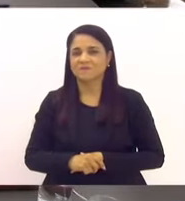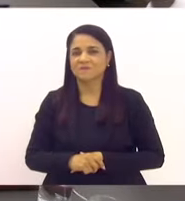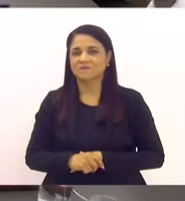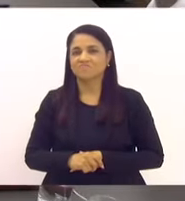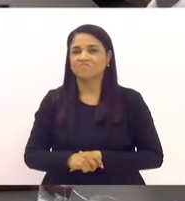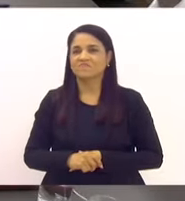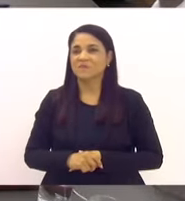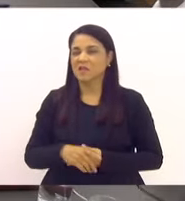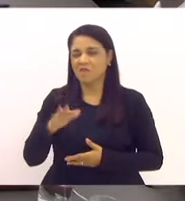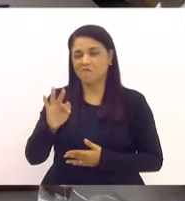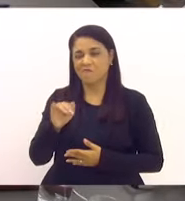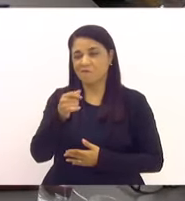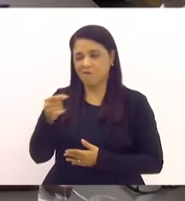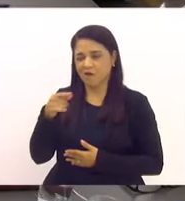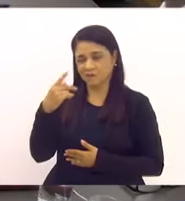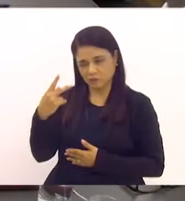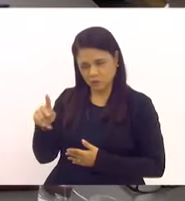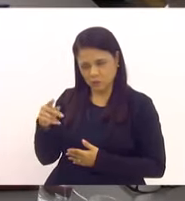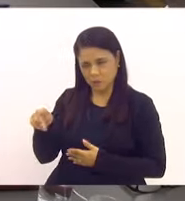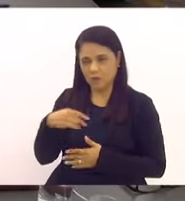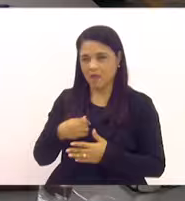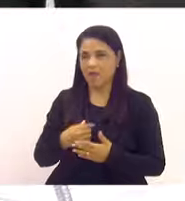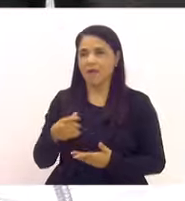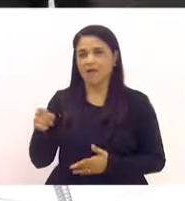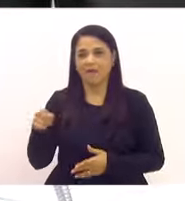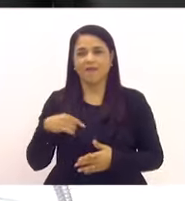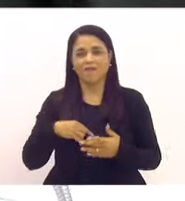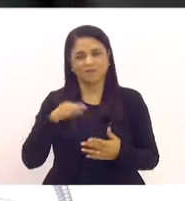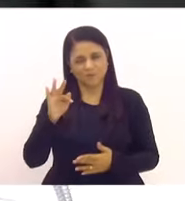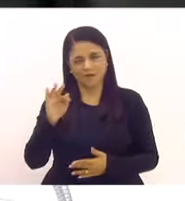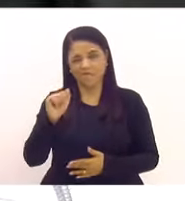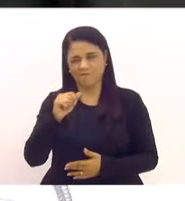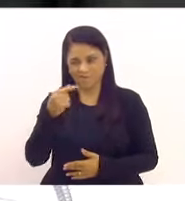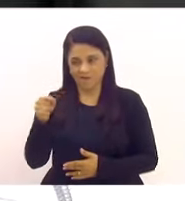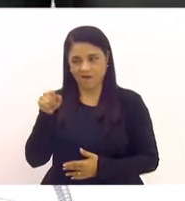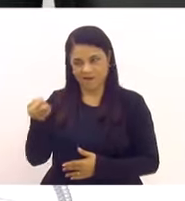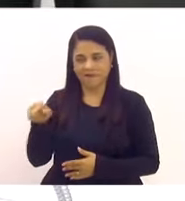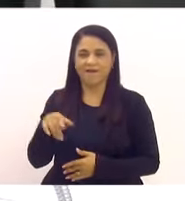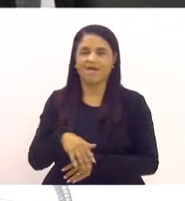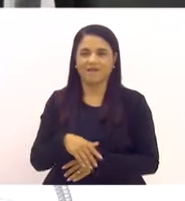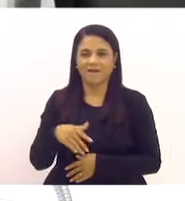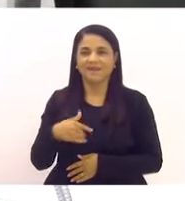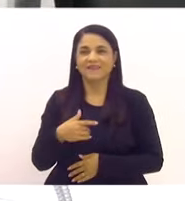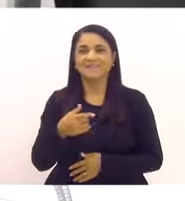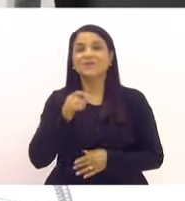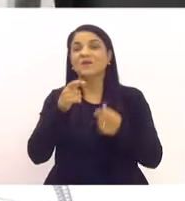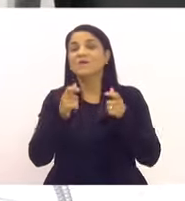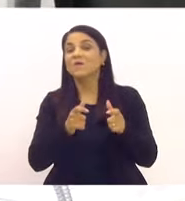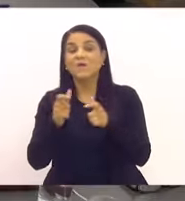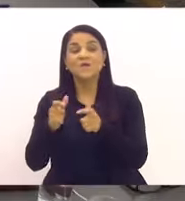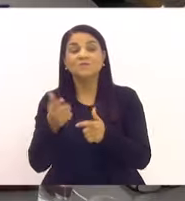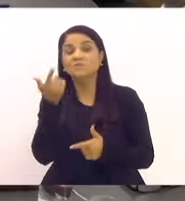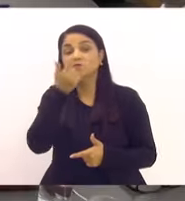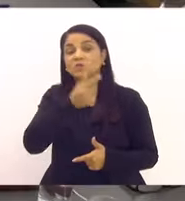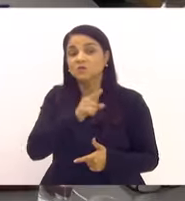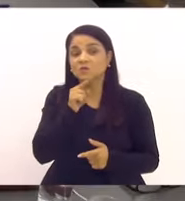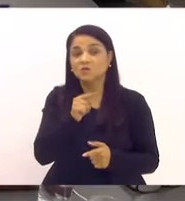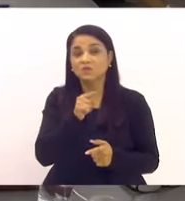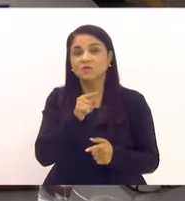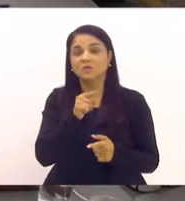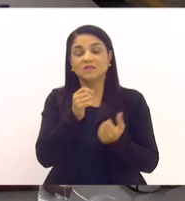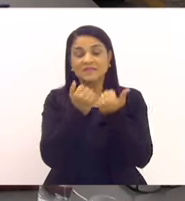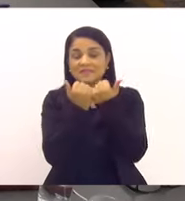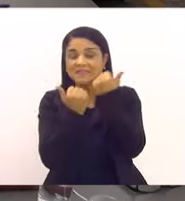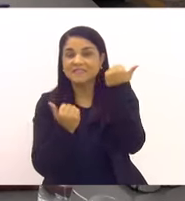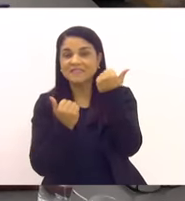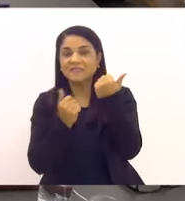Sua fã. Vossa Excelência está proposta na CCJ. Cercado de assessores que eu fico perguntando onde é que Vossa Excelência foi descolar esses